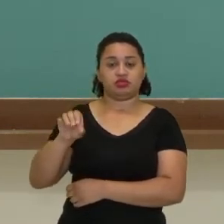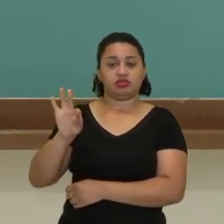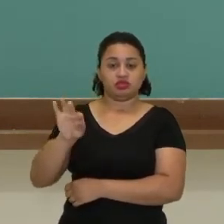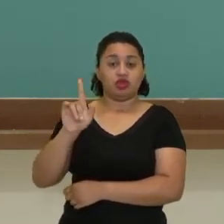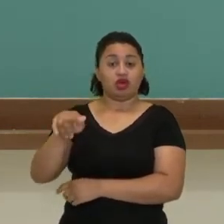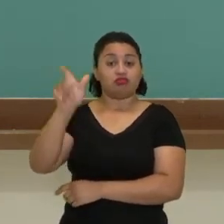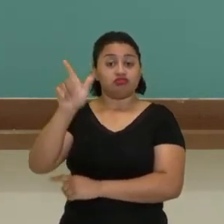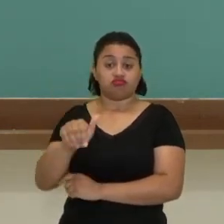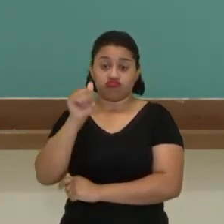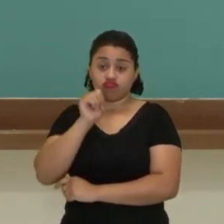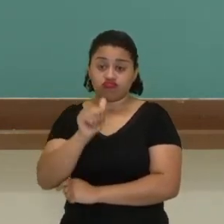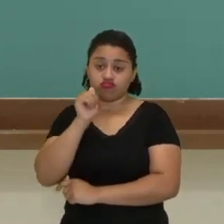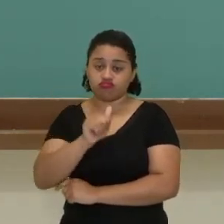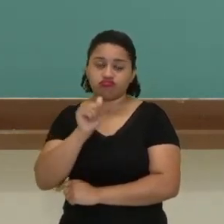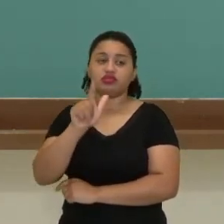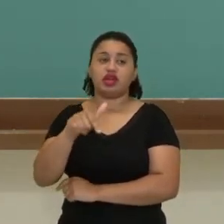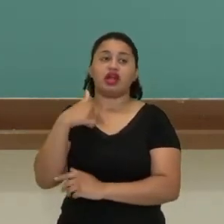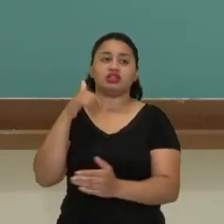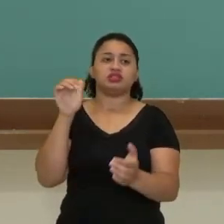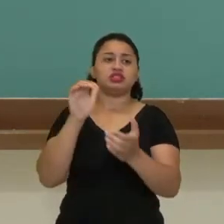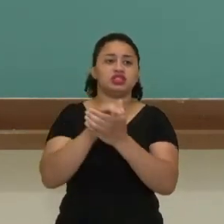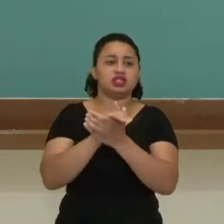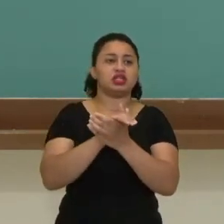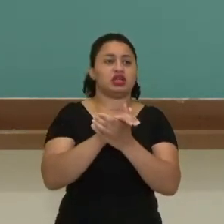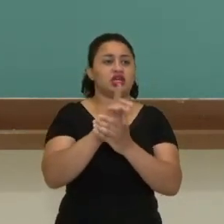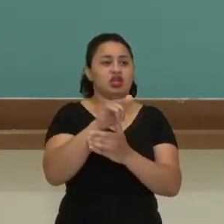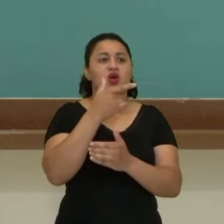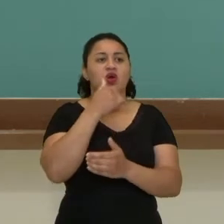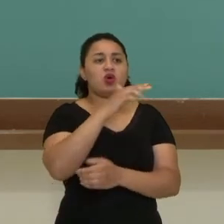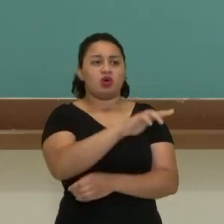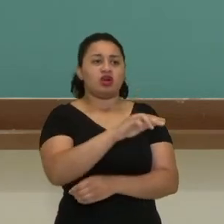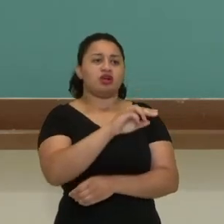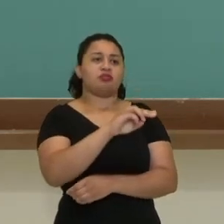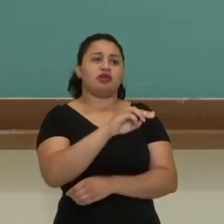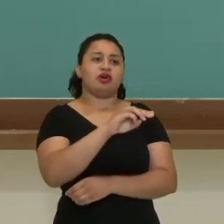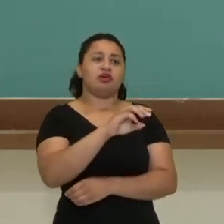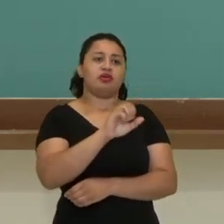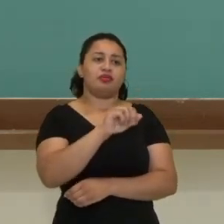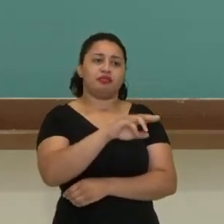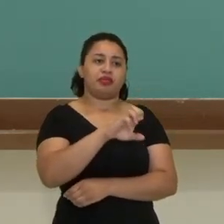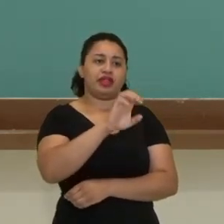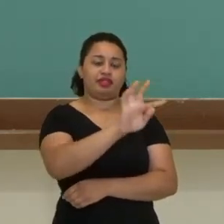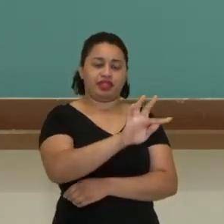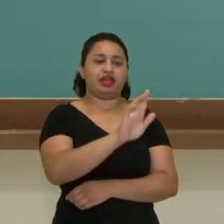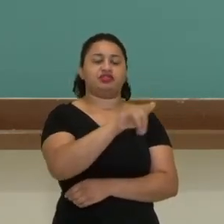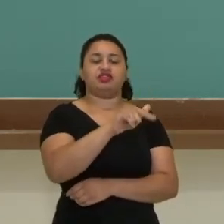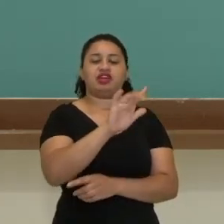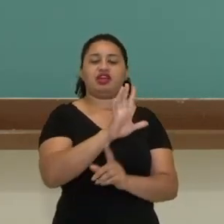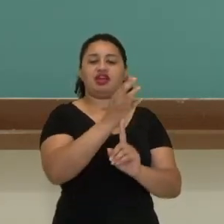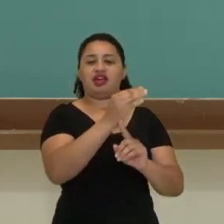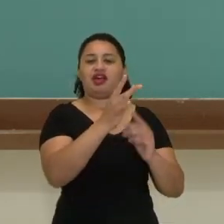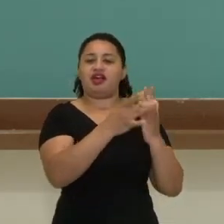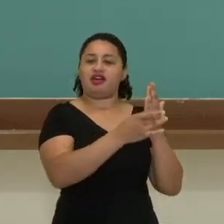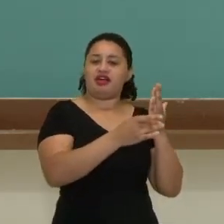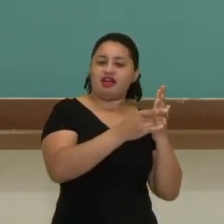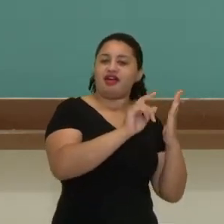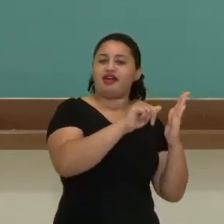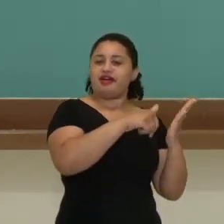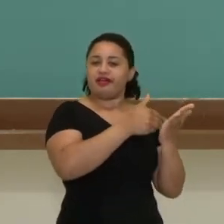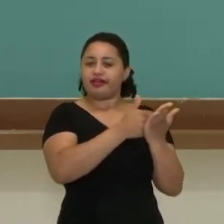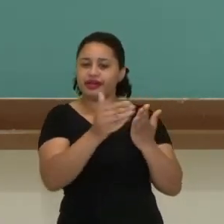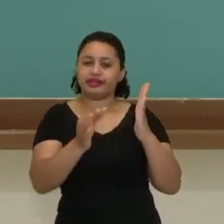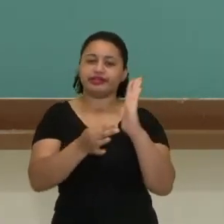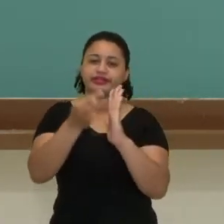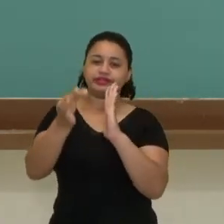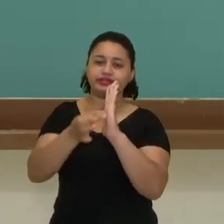do impressionismo. Ela se casou, se não me engano, com o irmão de Manet, que é aquele artista realista que teve um pezinho no impressionismo,